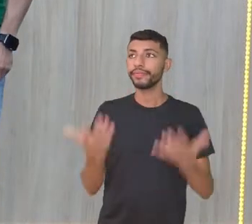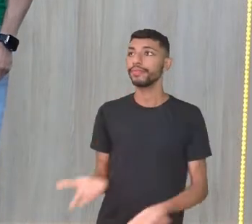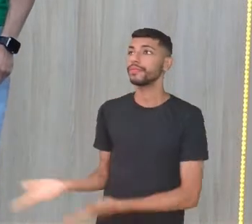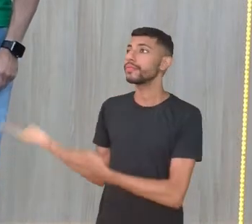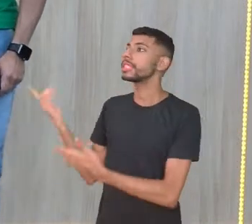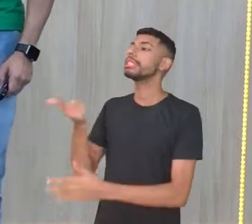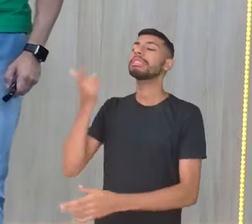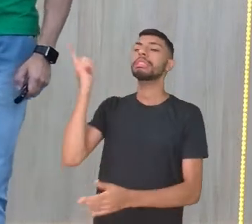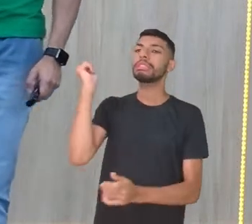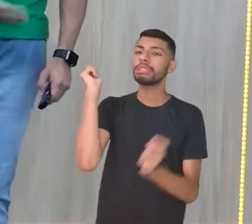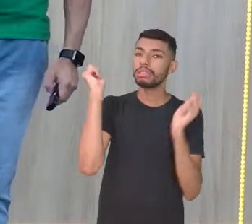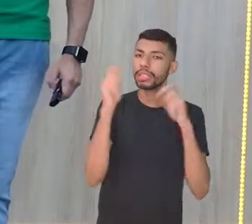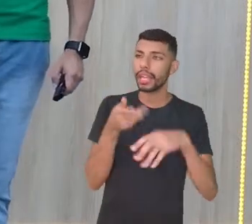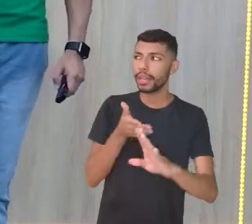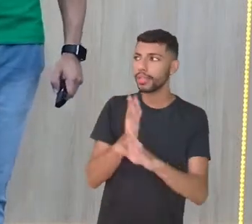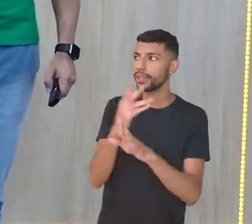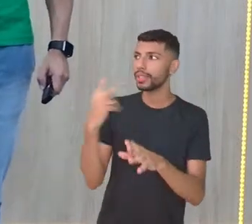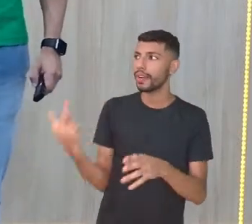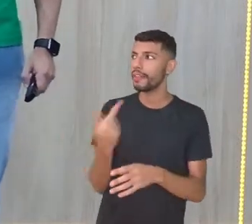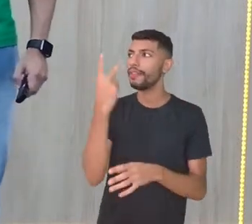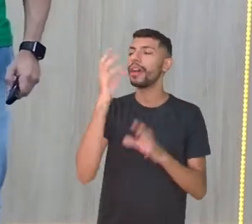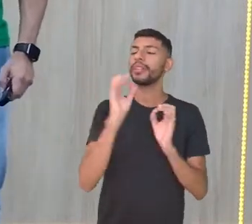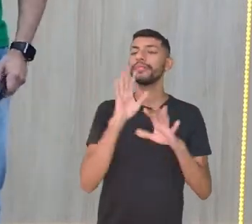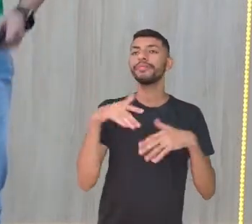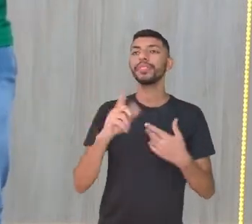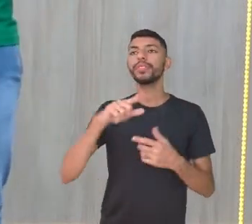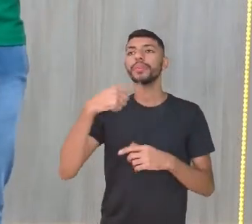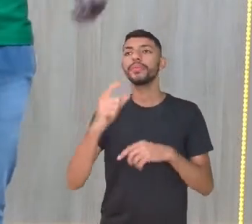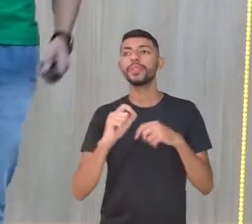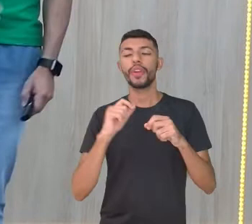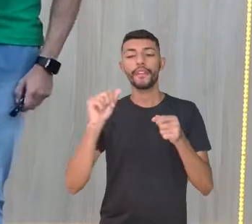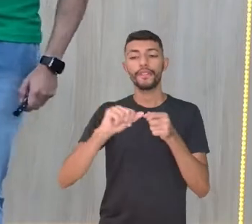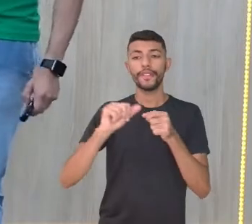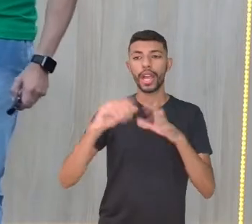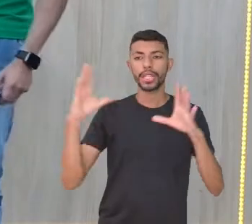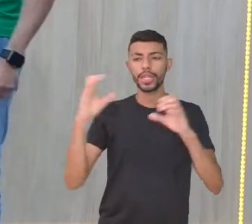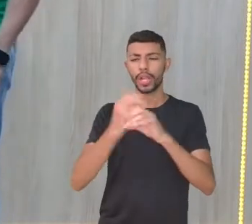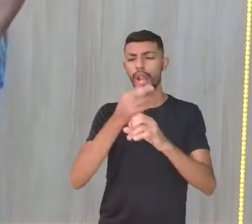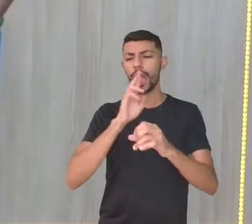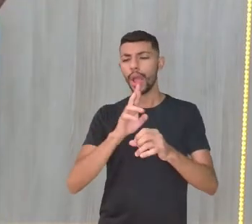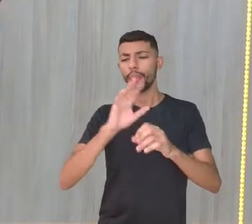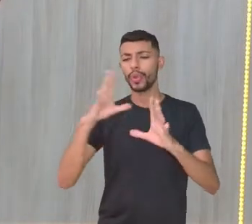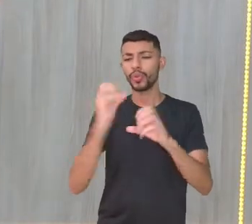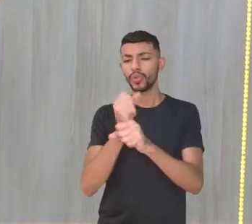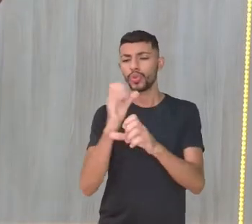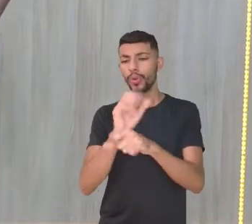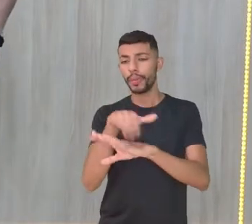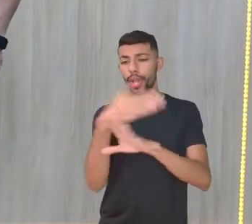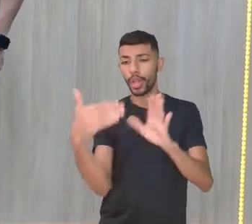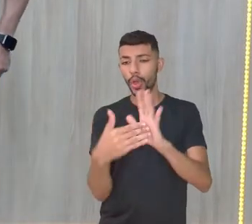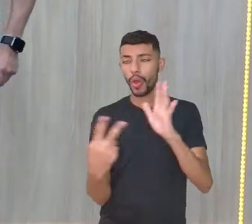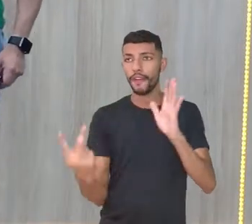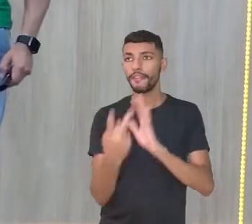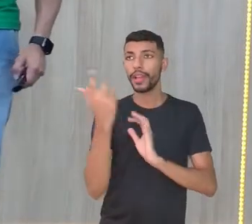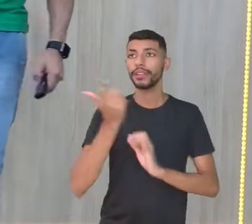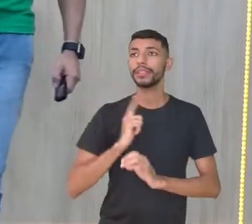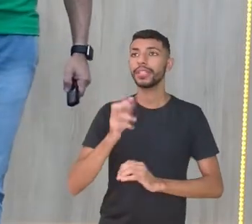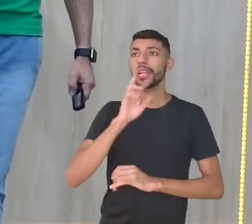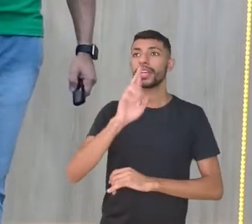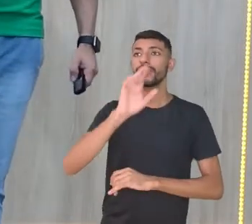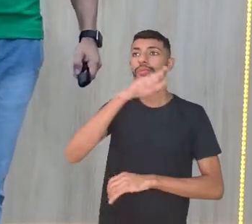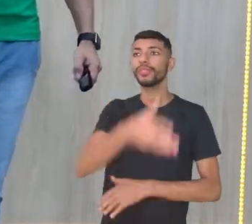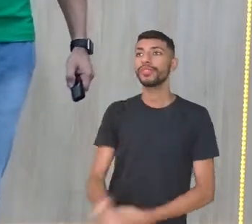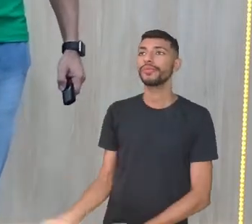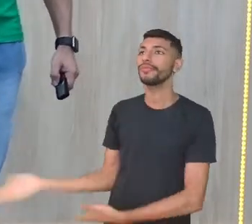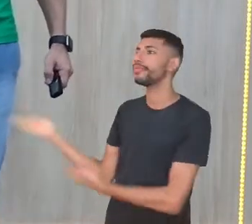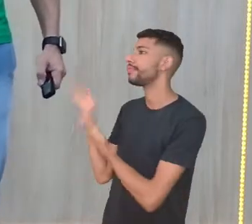Então, depois que a gente efetua aí essas multiplicações e soma todos esses valores, a gente tem aí como